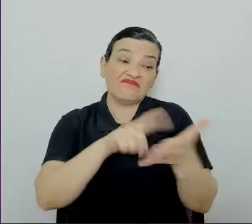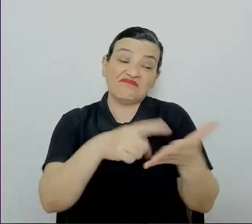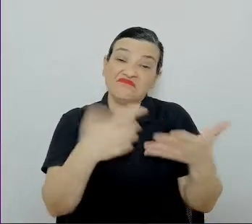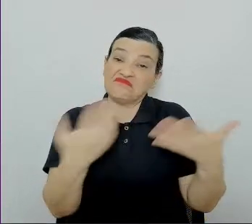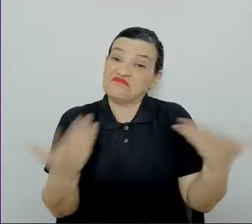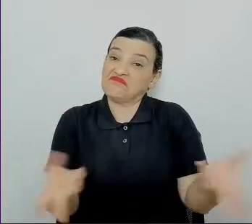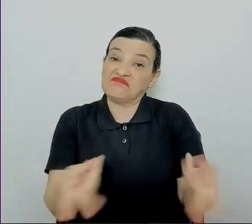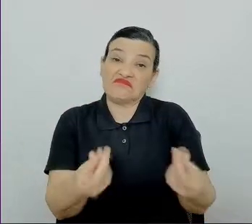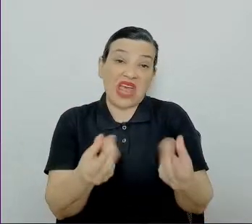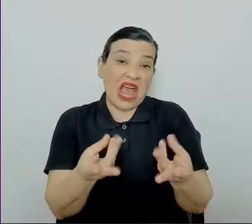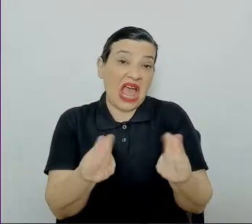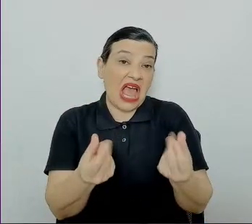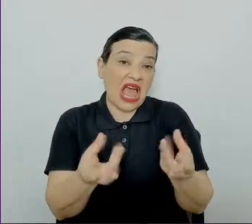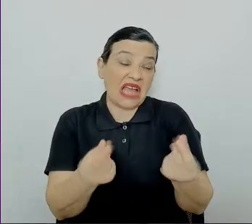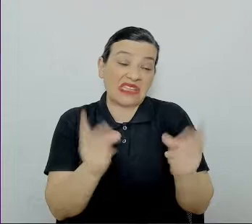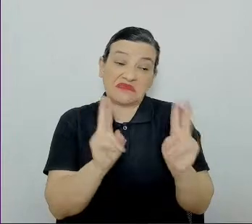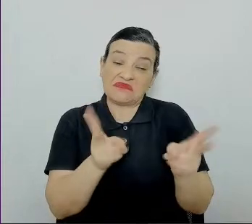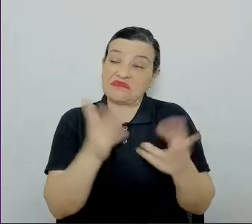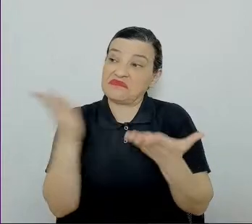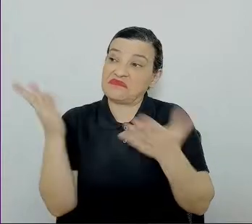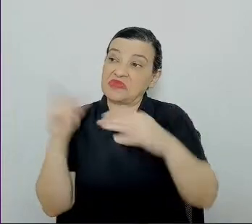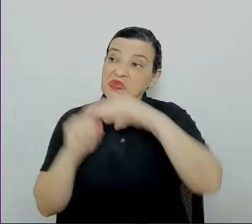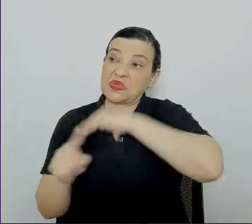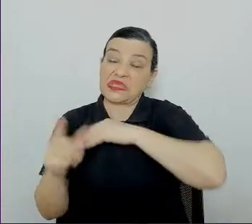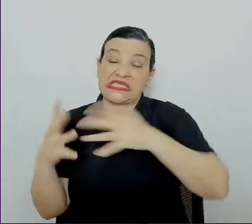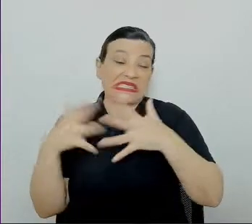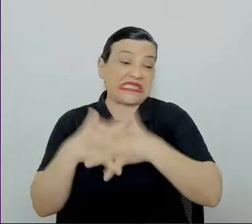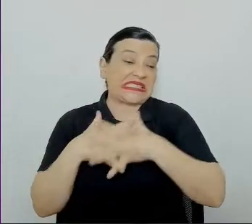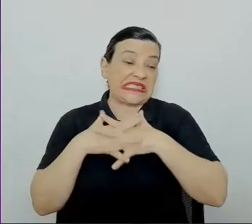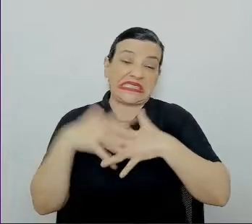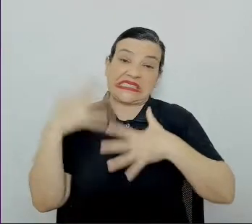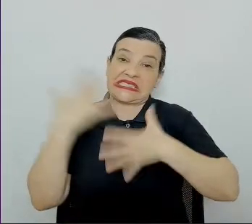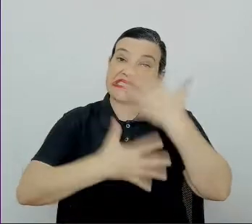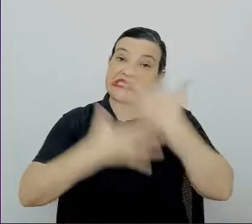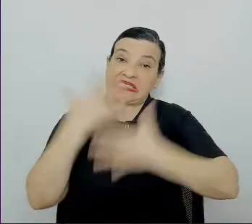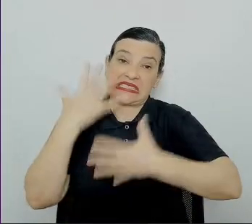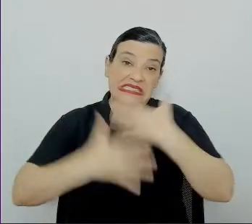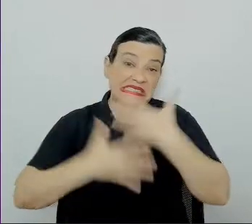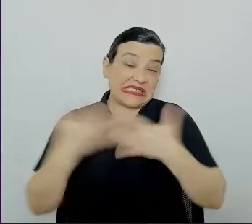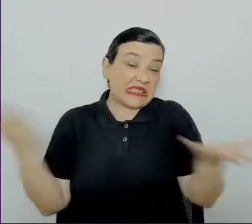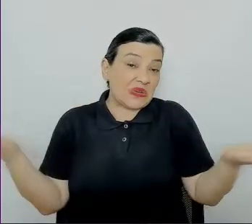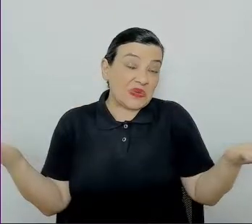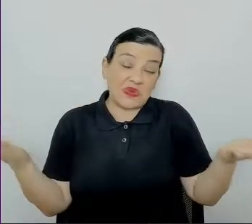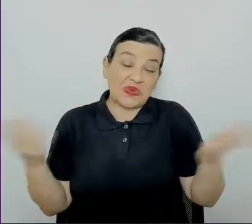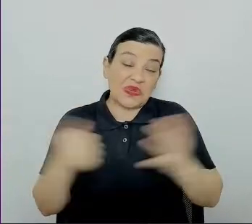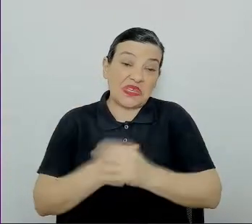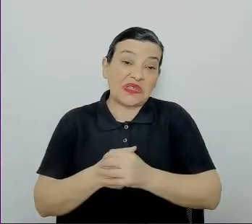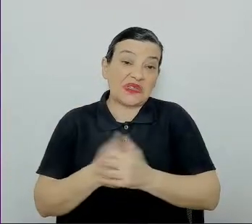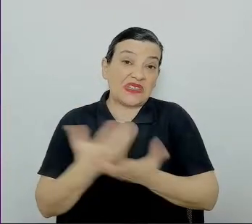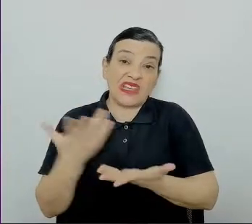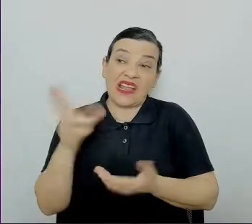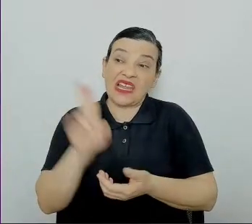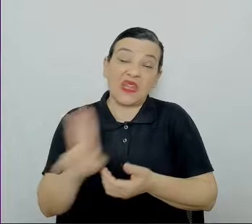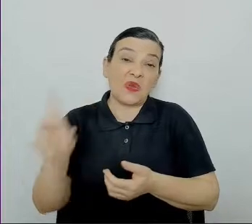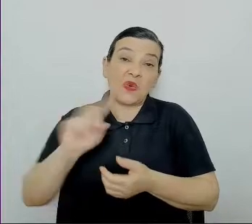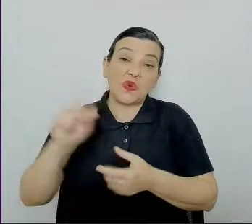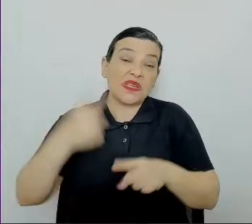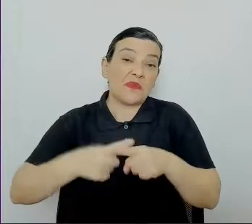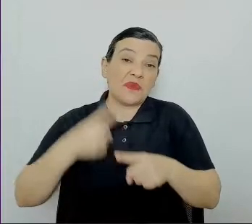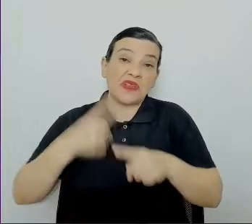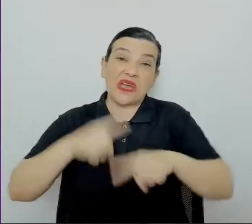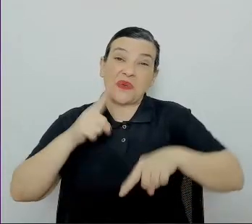toa e só confundindo o usuário, causando aquele problema que eu disse anteriormente, que causa o desuso de tudo, porque o produto fica